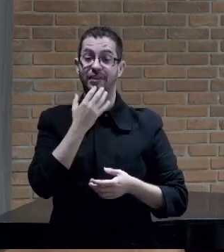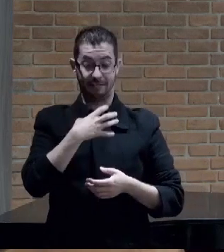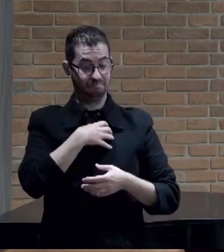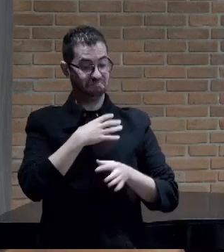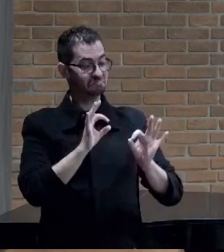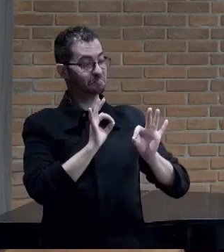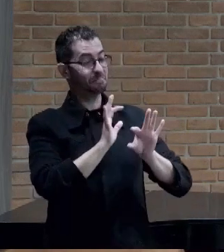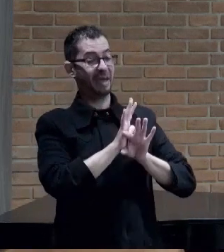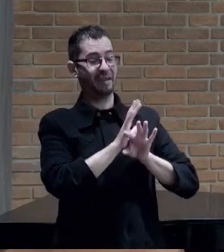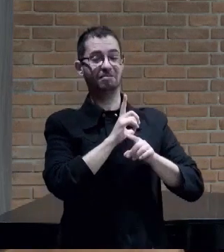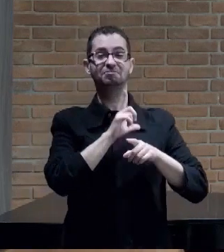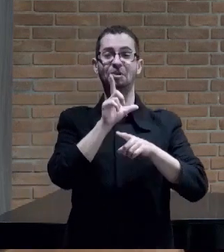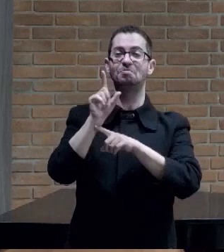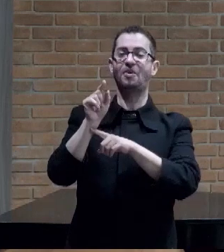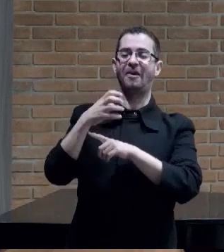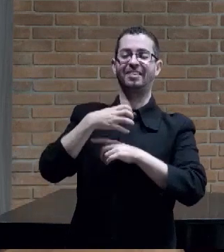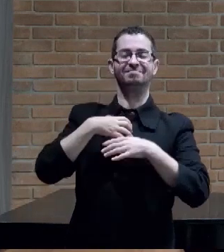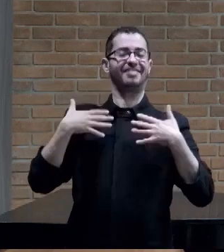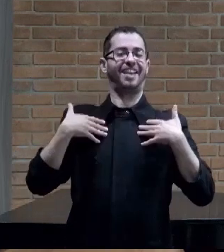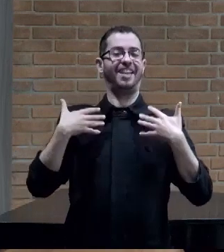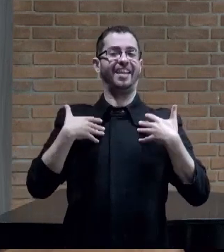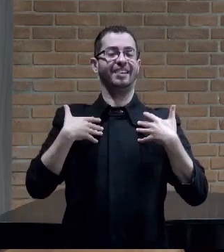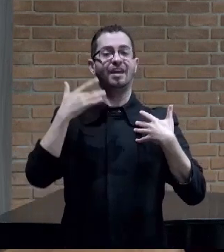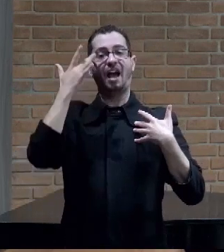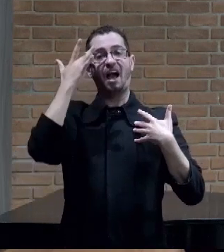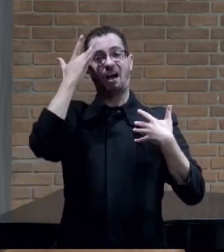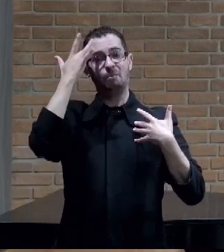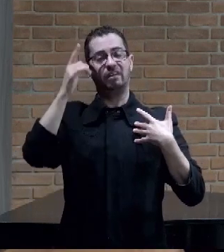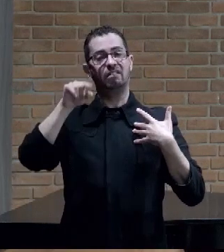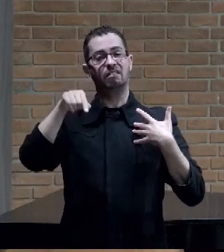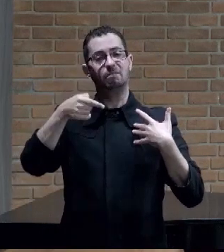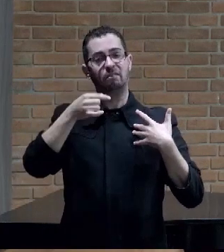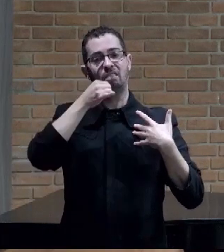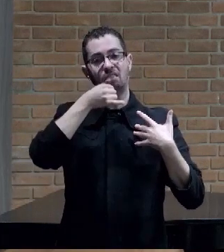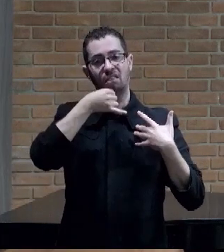amanhã acordar desanimado, depressivo.